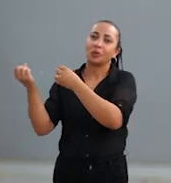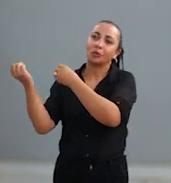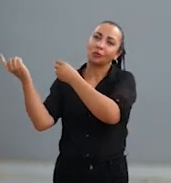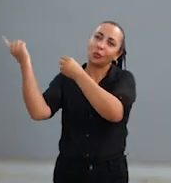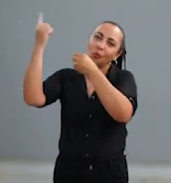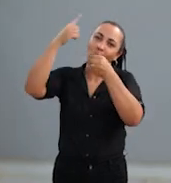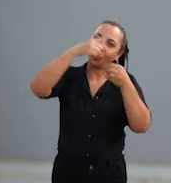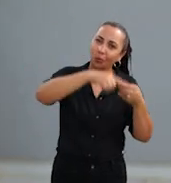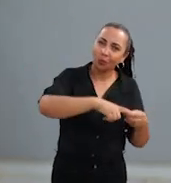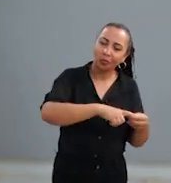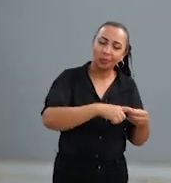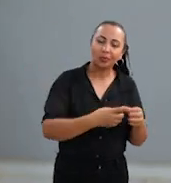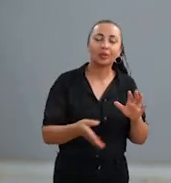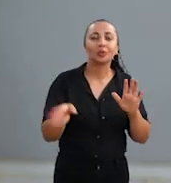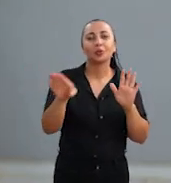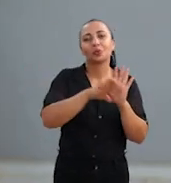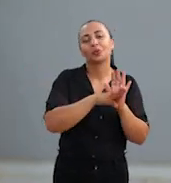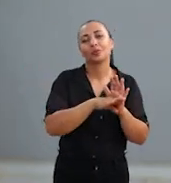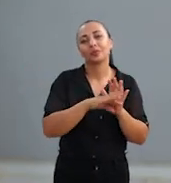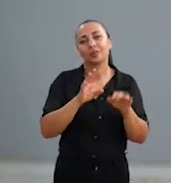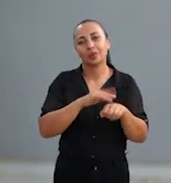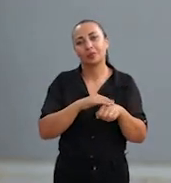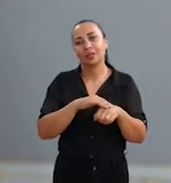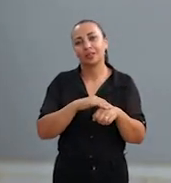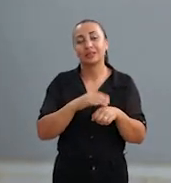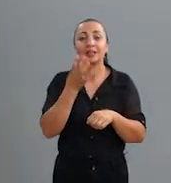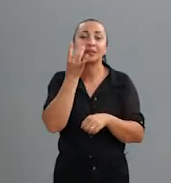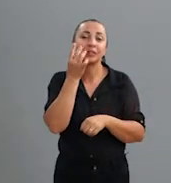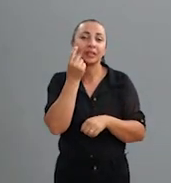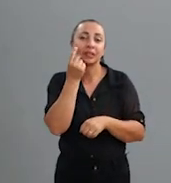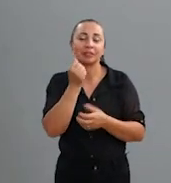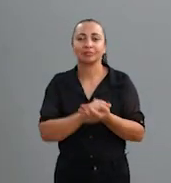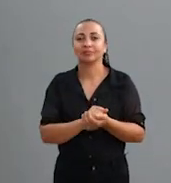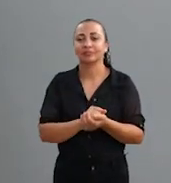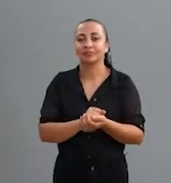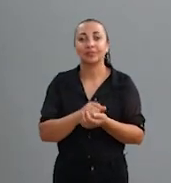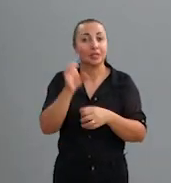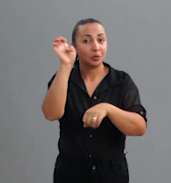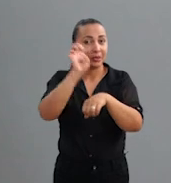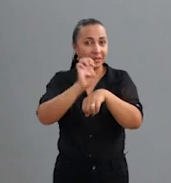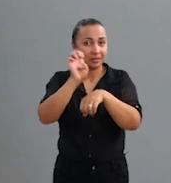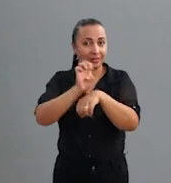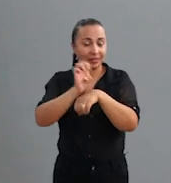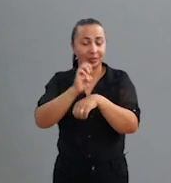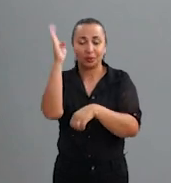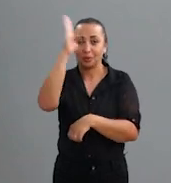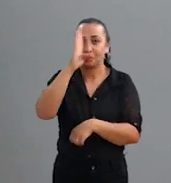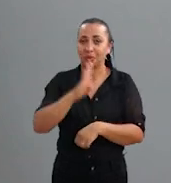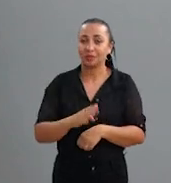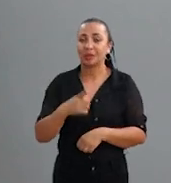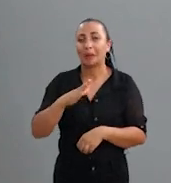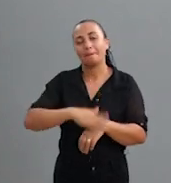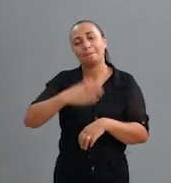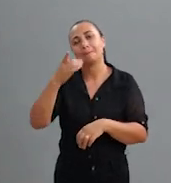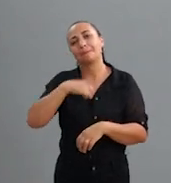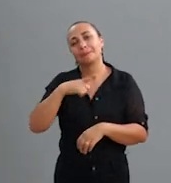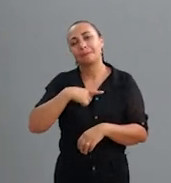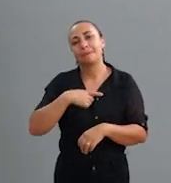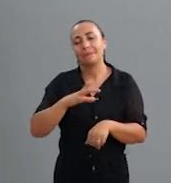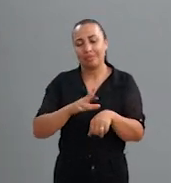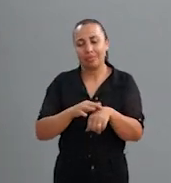E trouxeram a leishmania do Acre para cá. E o Ceará é um dos estados no Brasil que mais